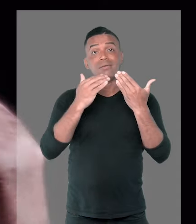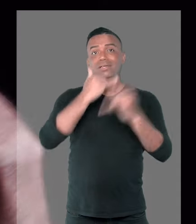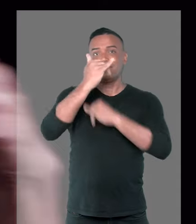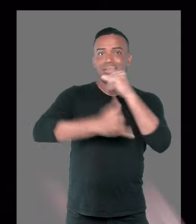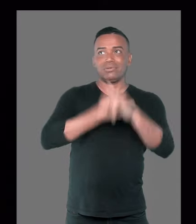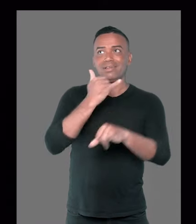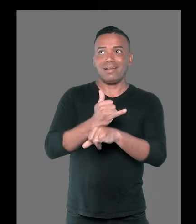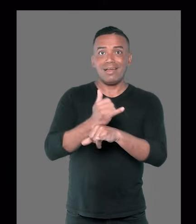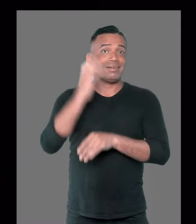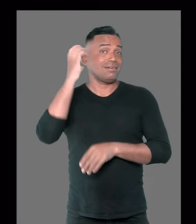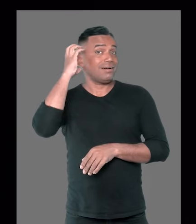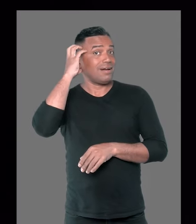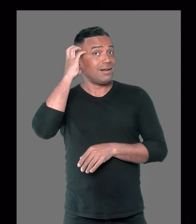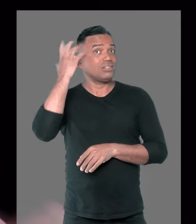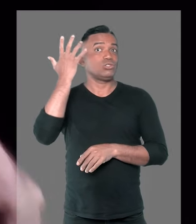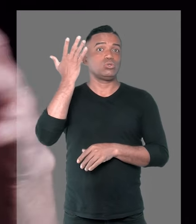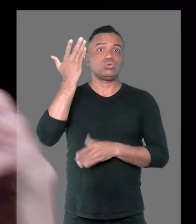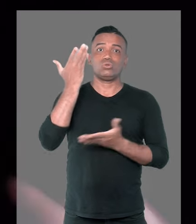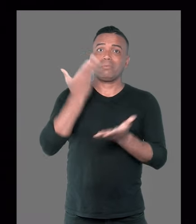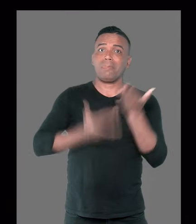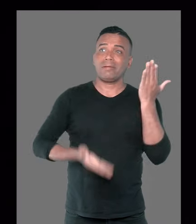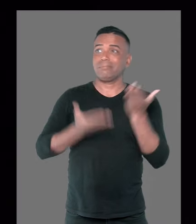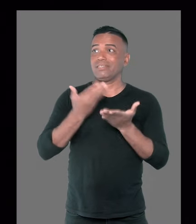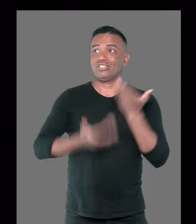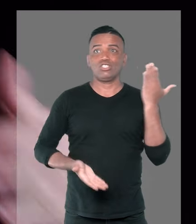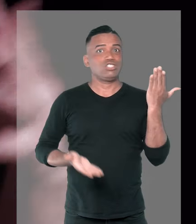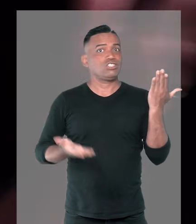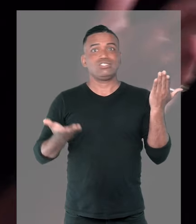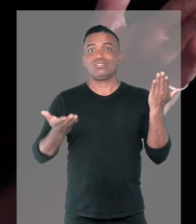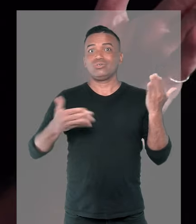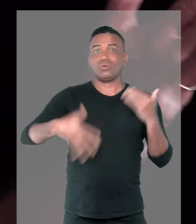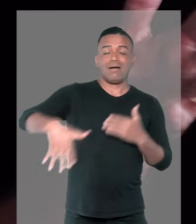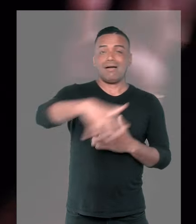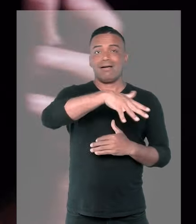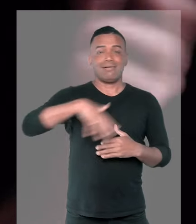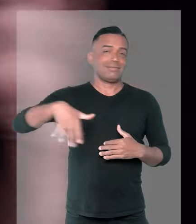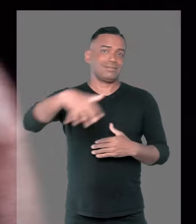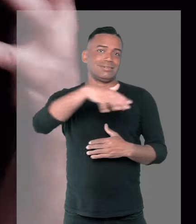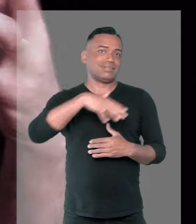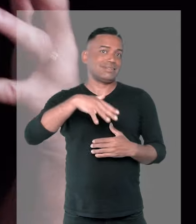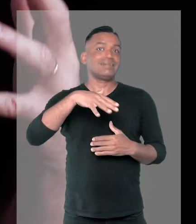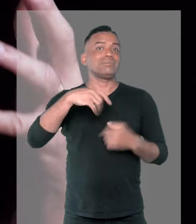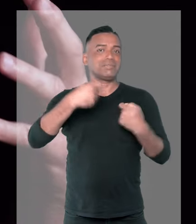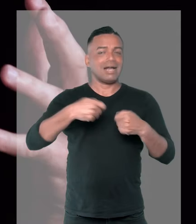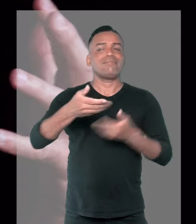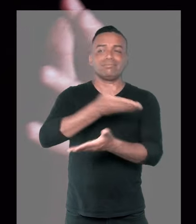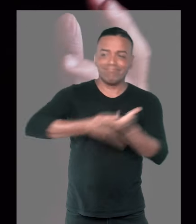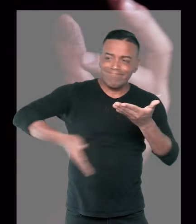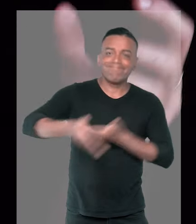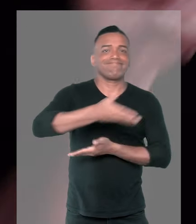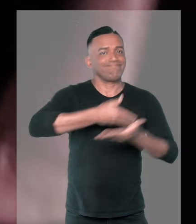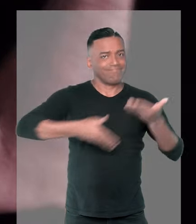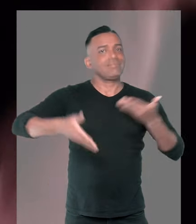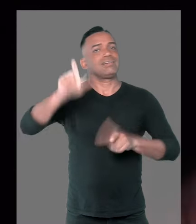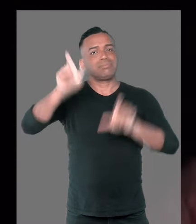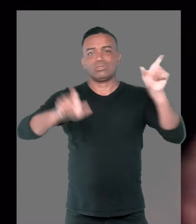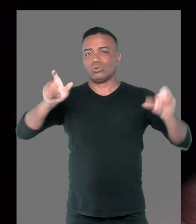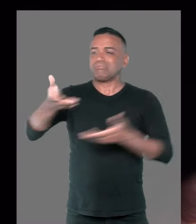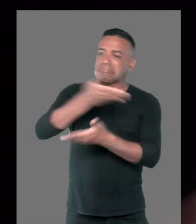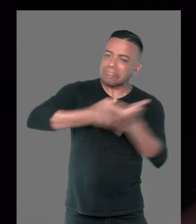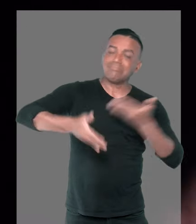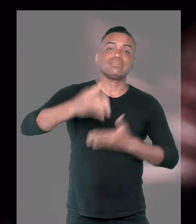rádio foi perdendo eh um dos papéis que ele tinha de broadcast mesmo e passou a interagir mais com as pessoas mas esse